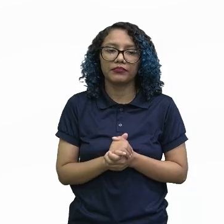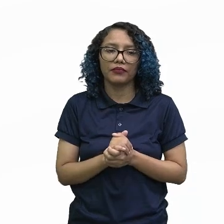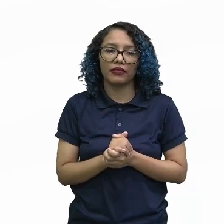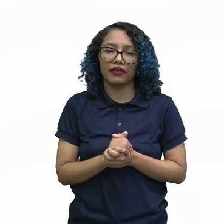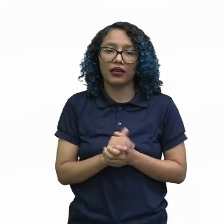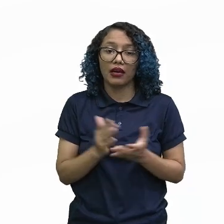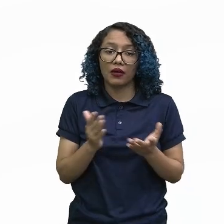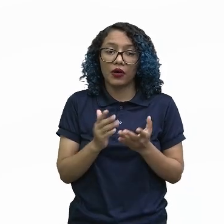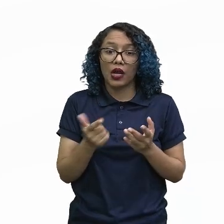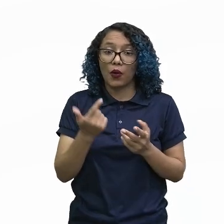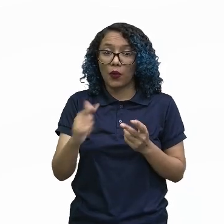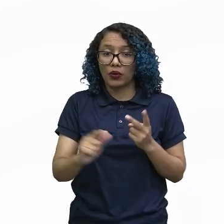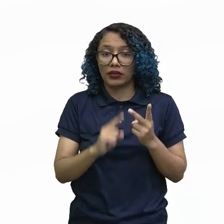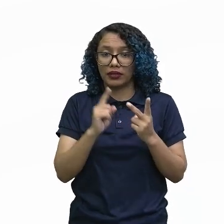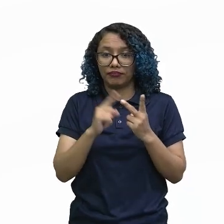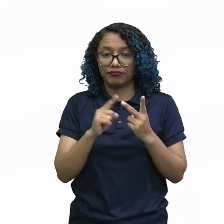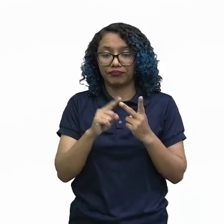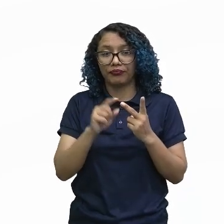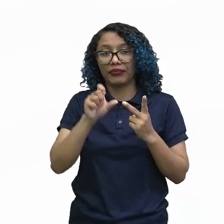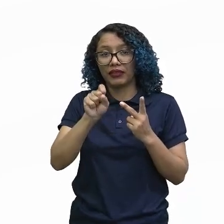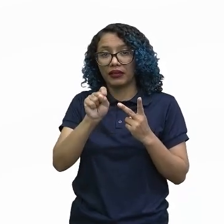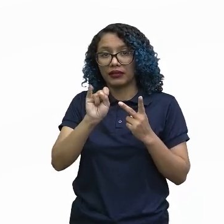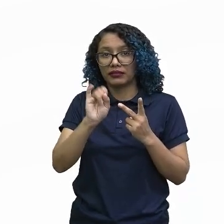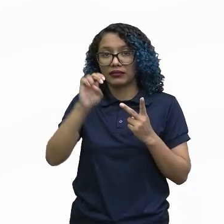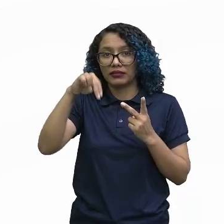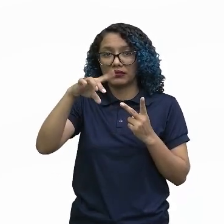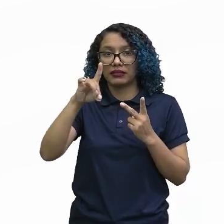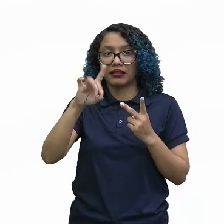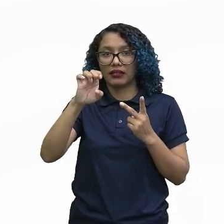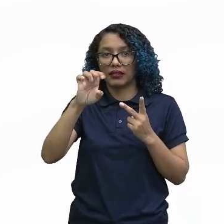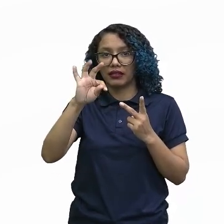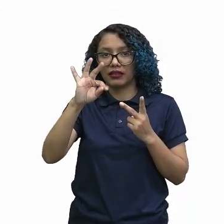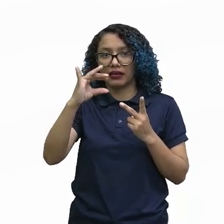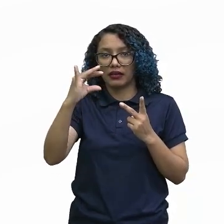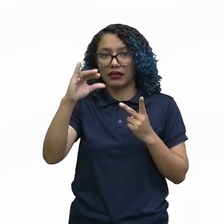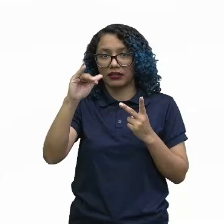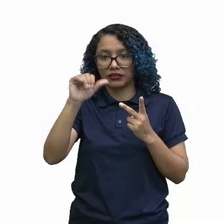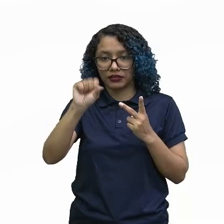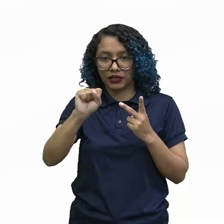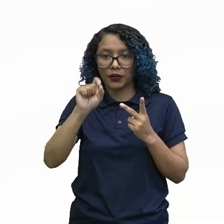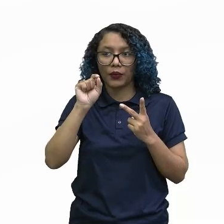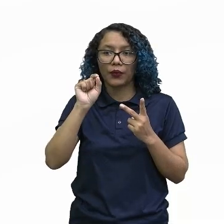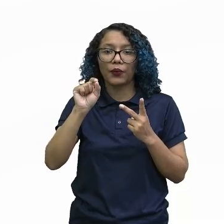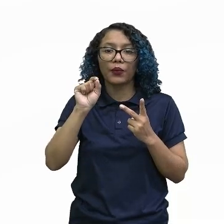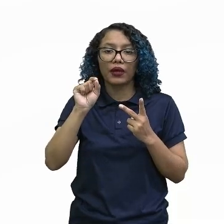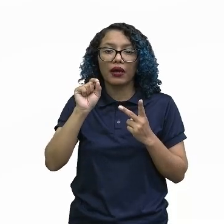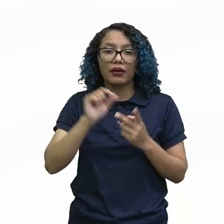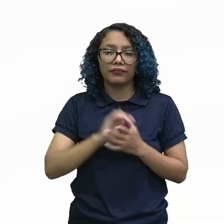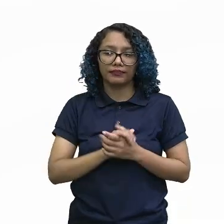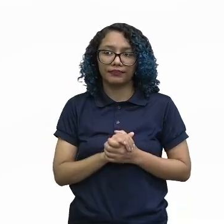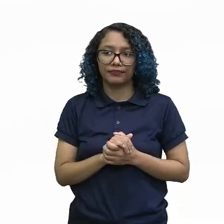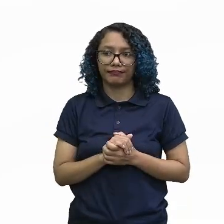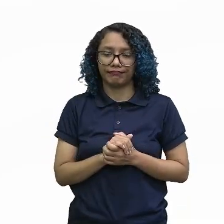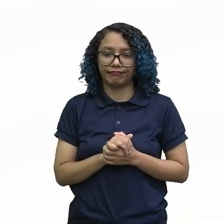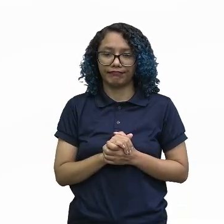Já as orações coordenadas sindéticas, nós vamos ter a presença